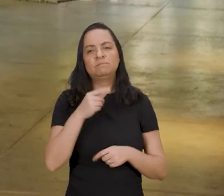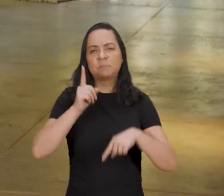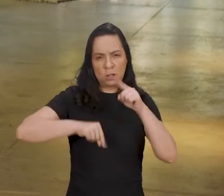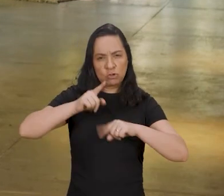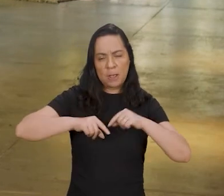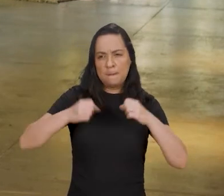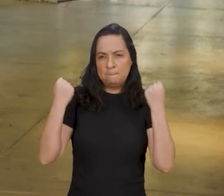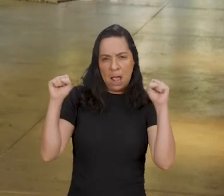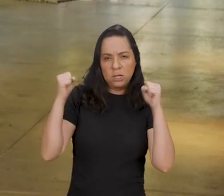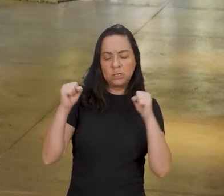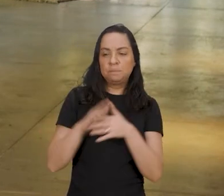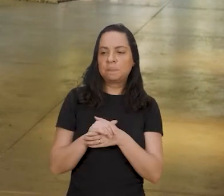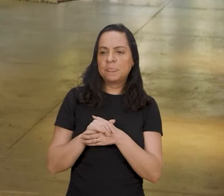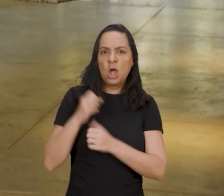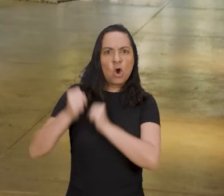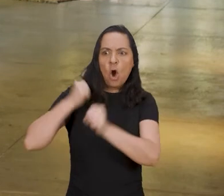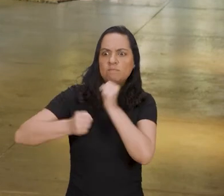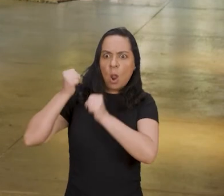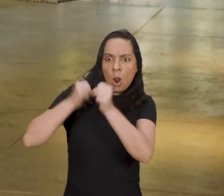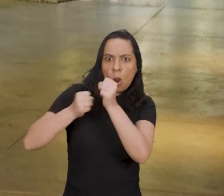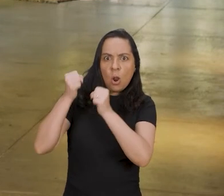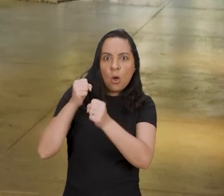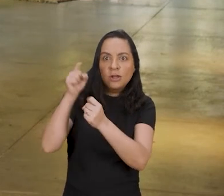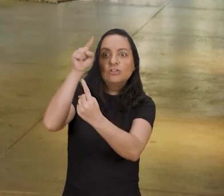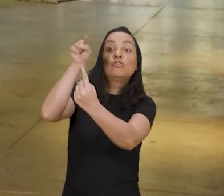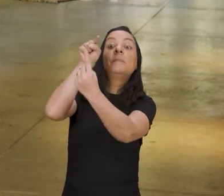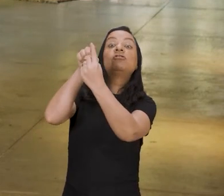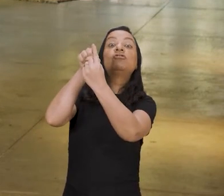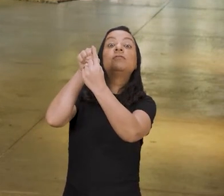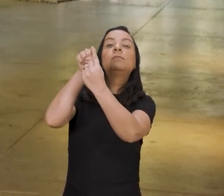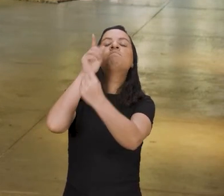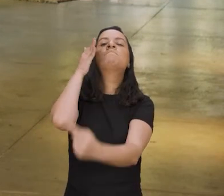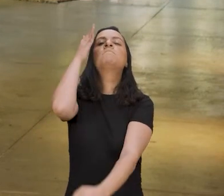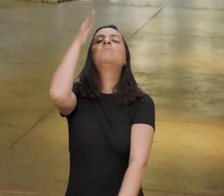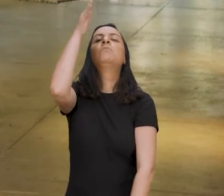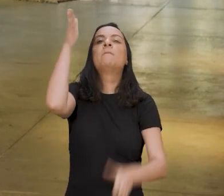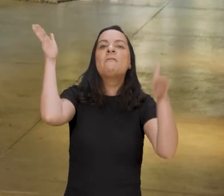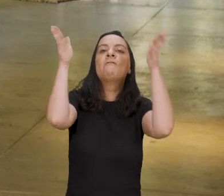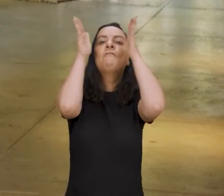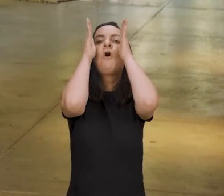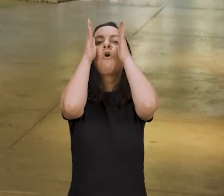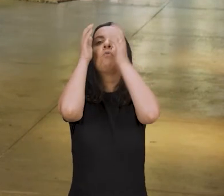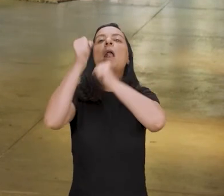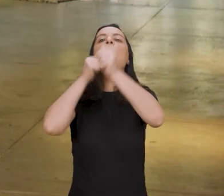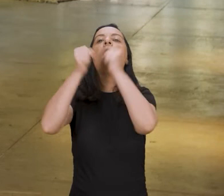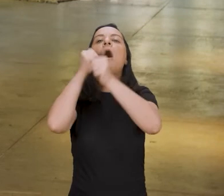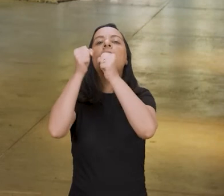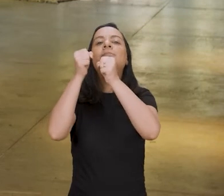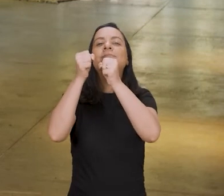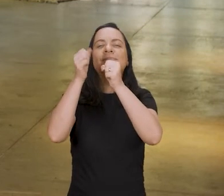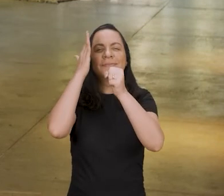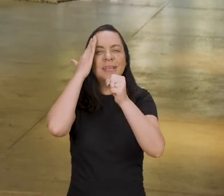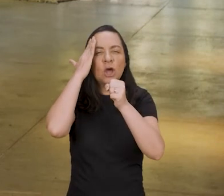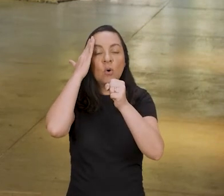eles não ficam olhando para o lado, corredores eles olham para a sua meta. Sabe, mulheres,